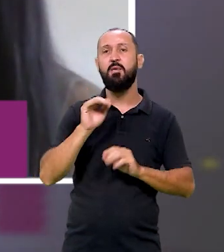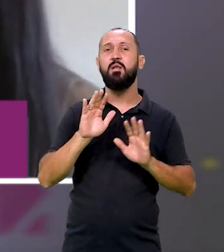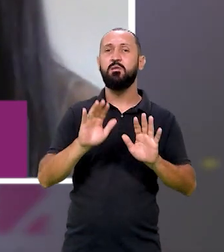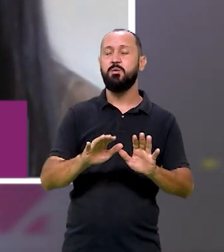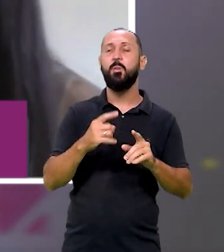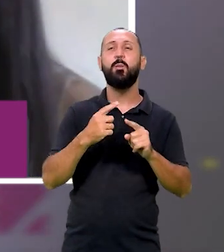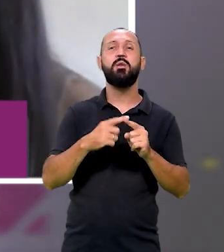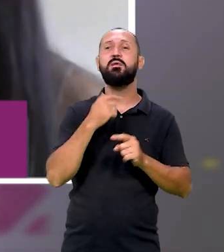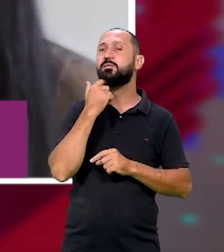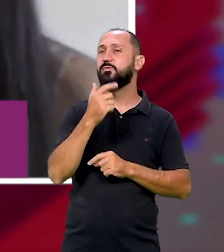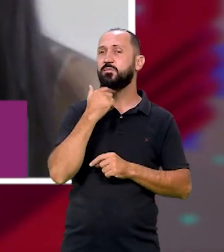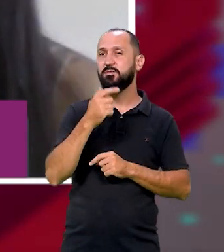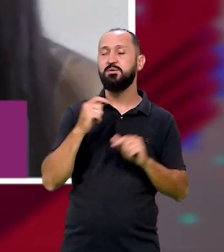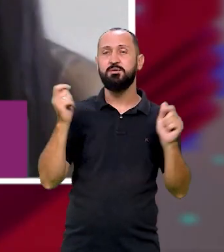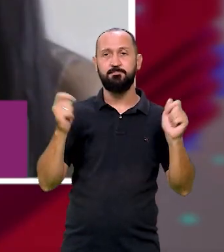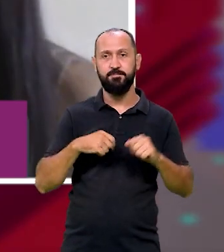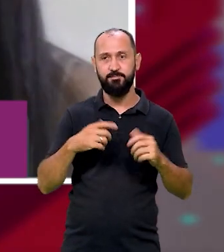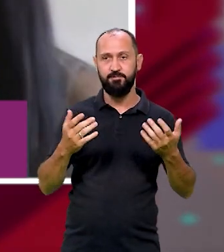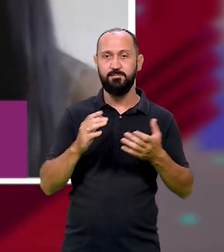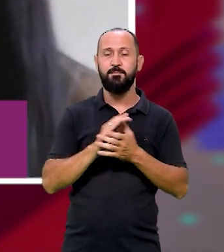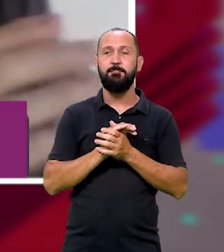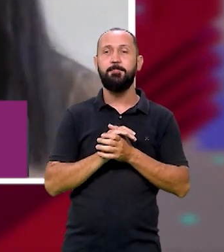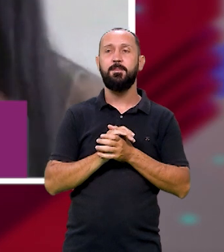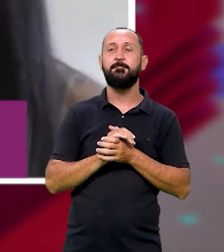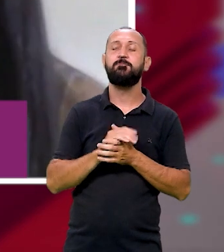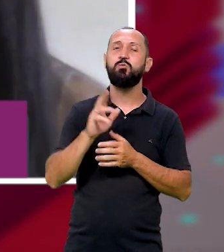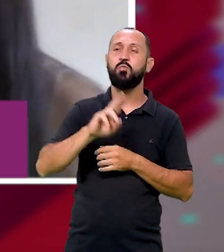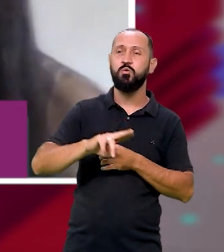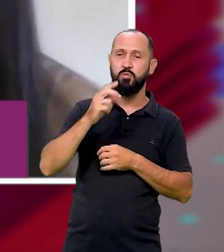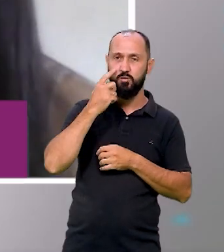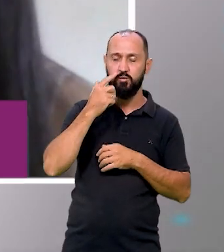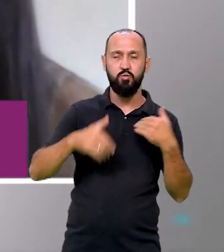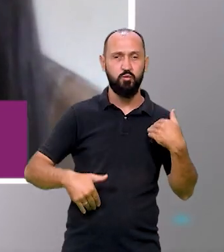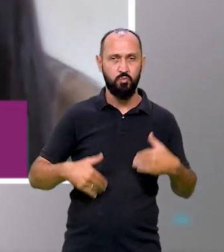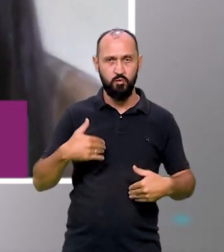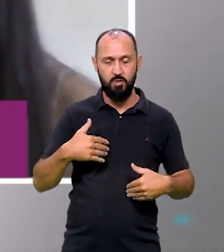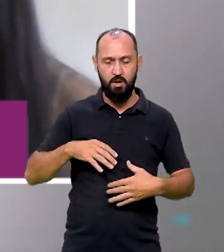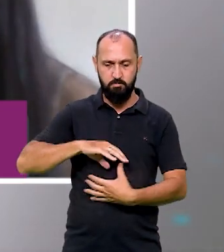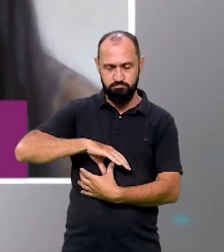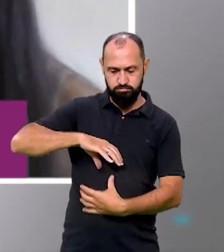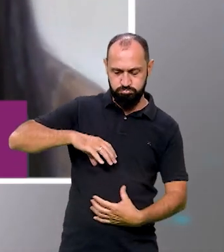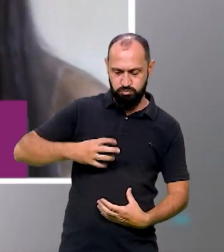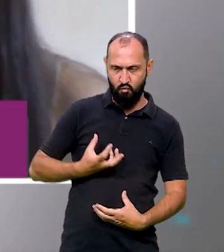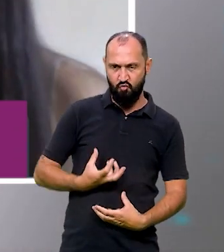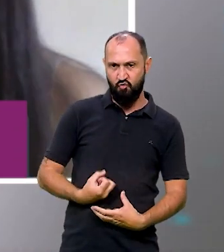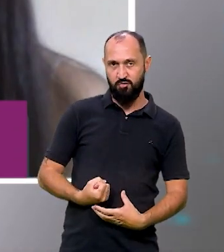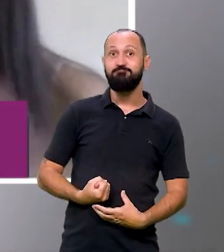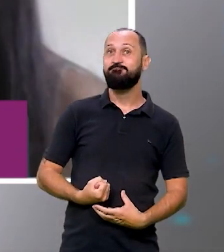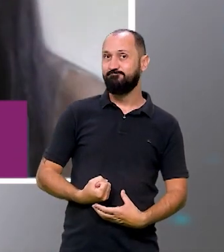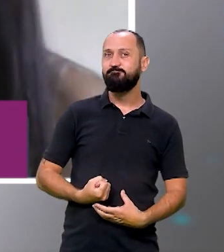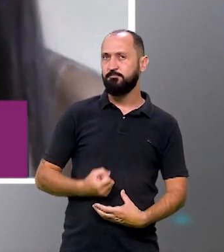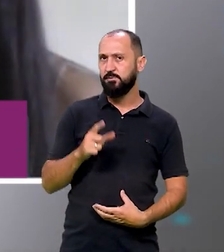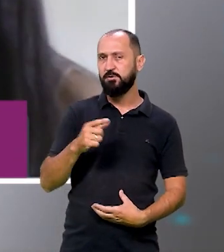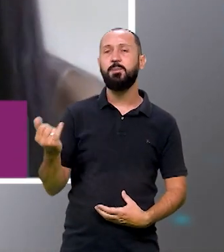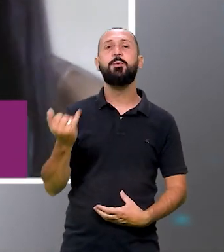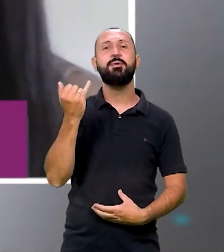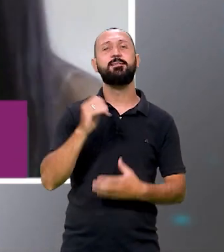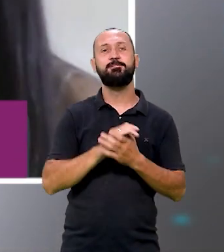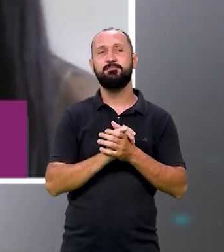um monte de suplemento, gasta, mas não consegue defecar todos os dias, não é plena a sensação. Então, vale muito a